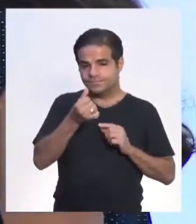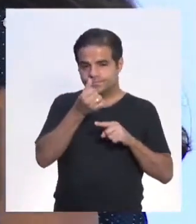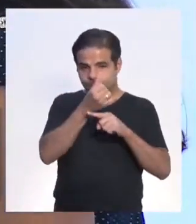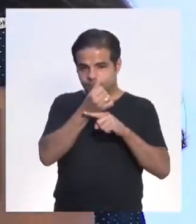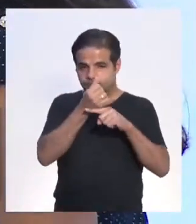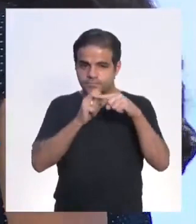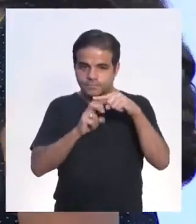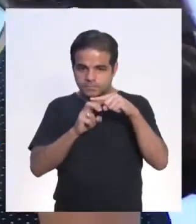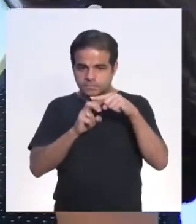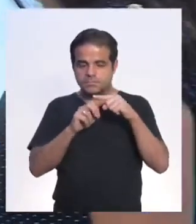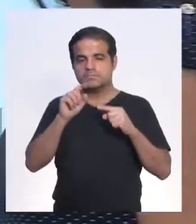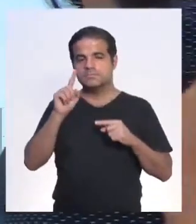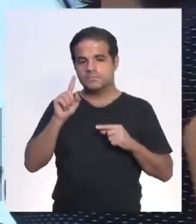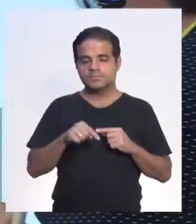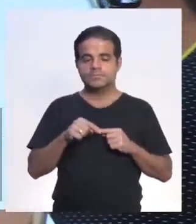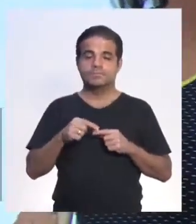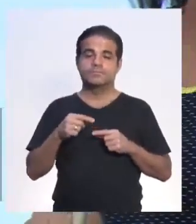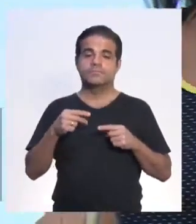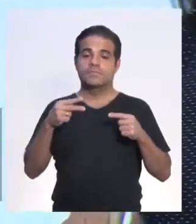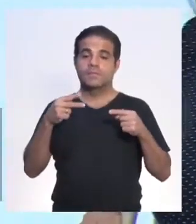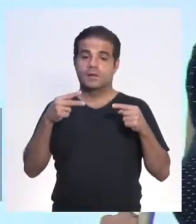6/5 é menor do que